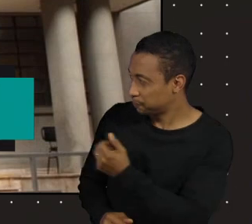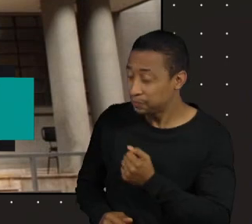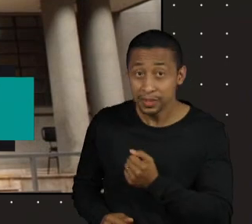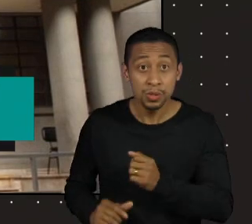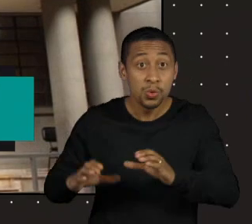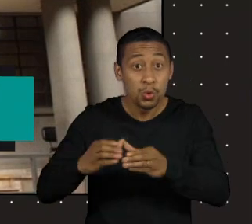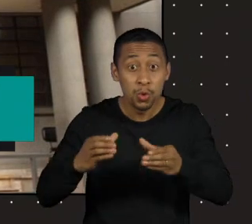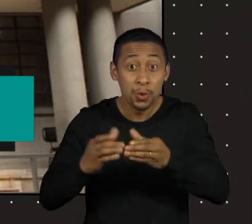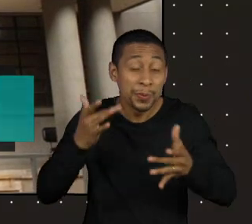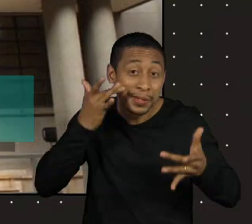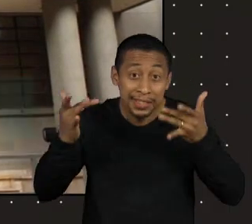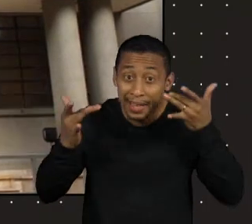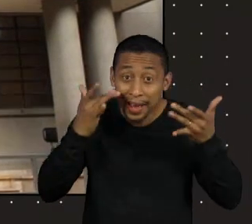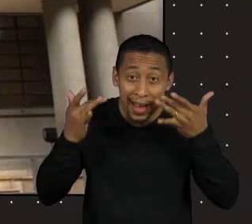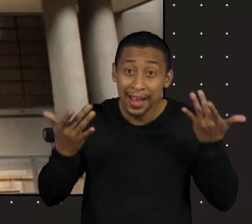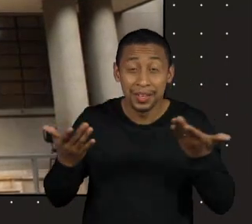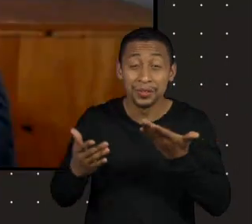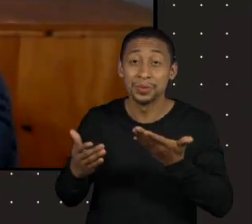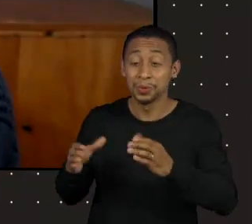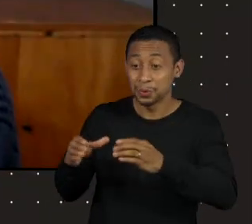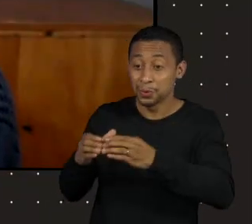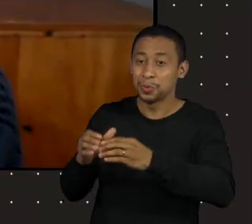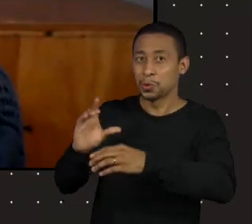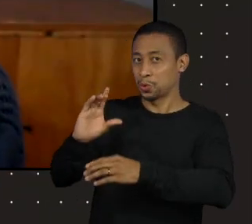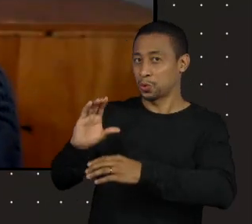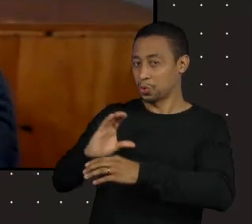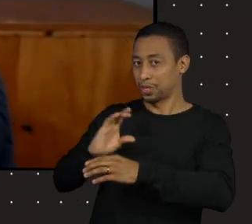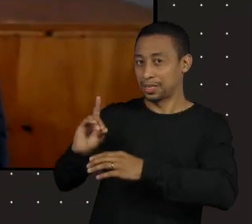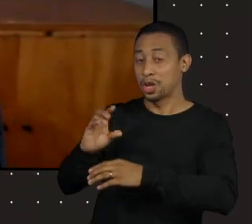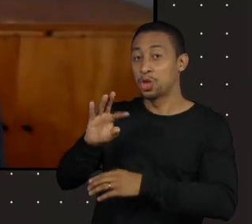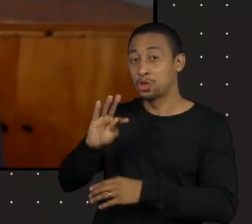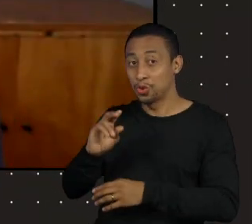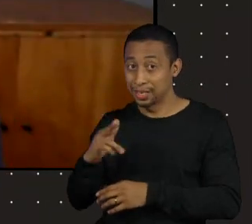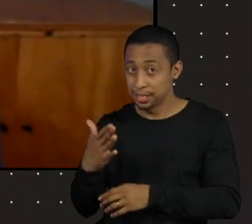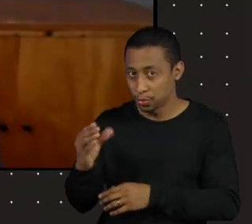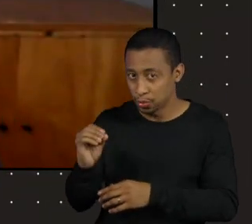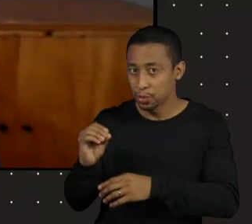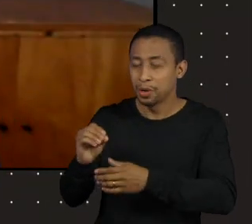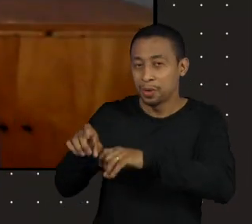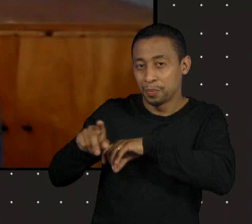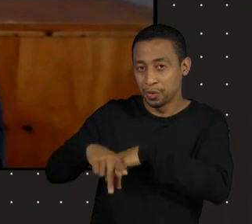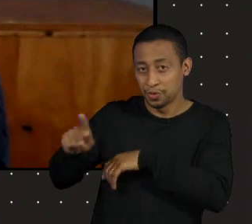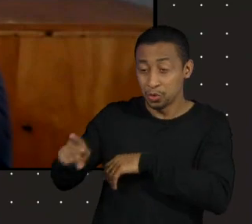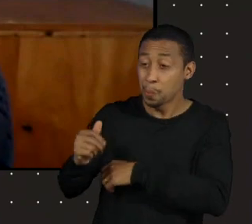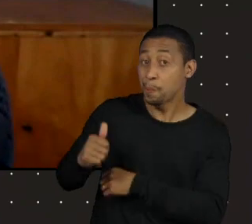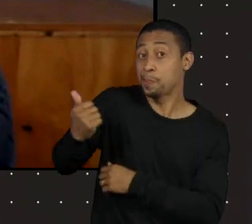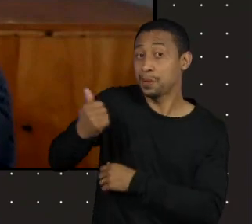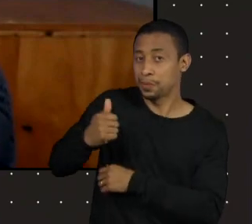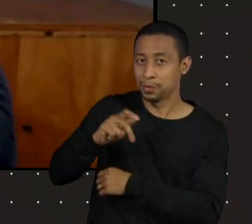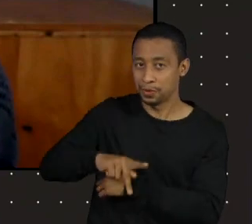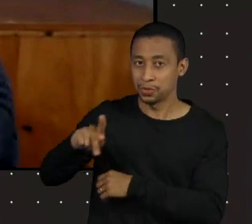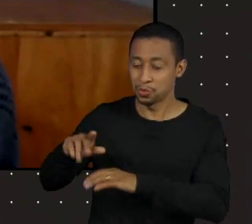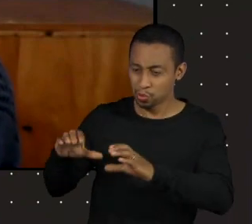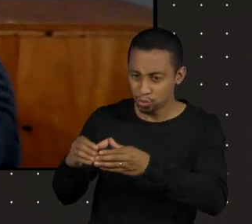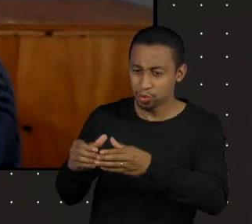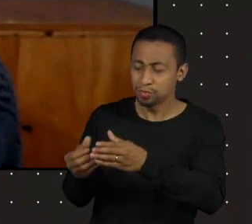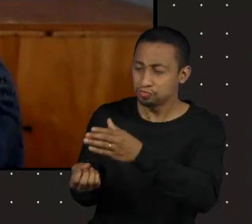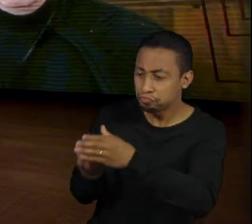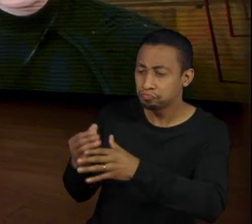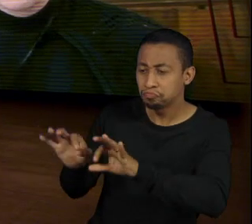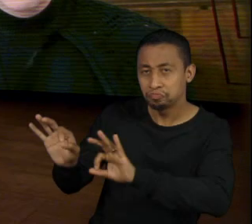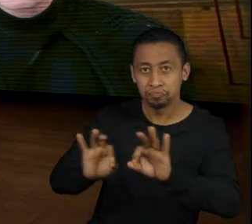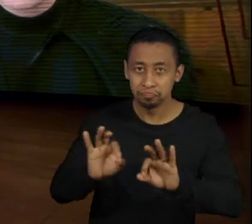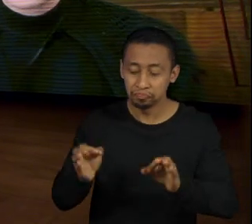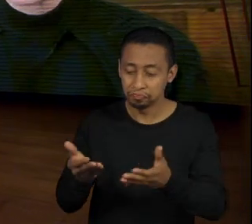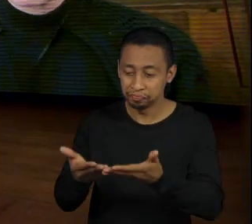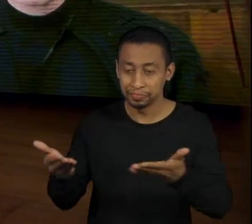de teatro lá que chamava Grupo Grit, que era coordenado pelo Toninho da Cruz, que é um professor, foi meu primeiro professor de teatro. E eu